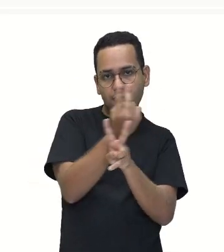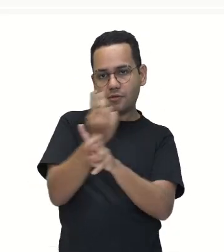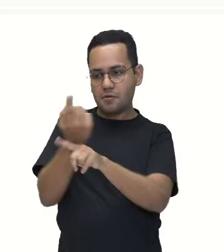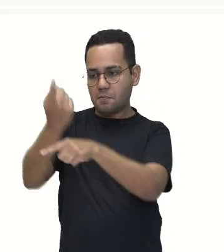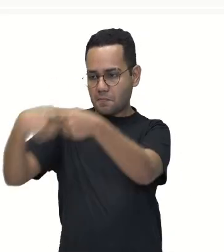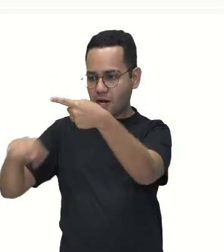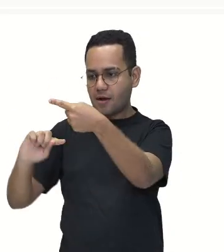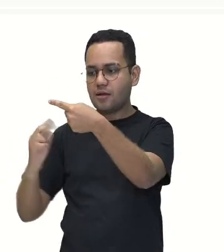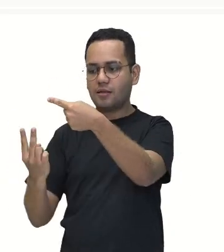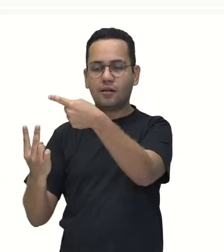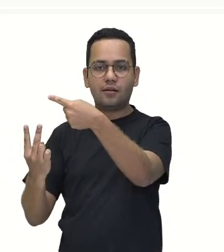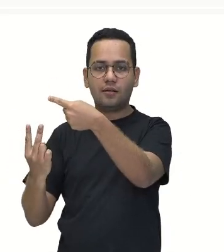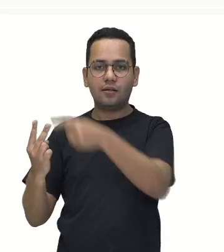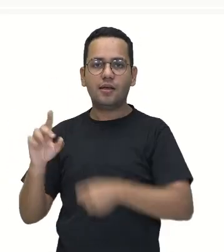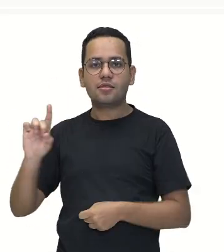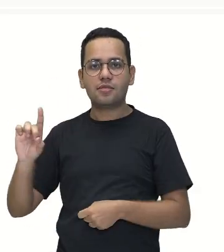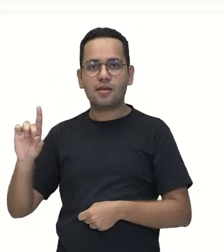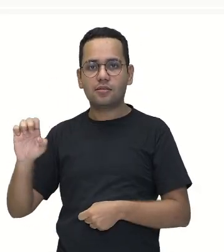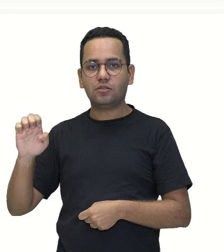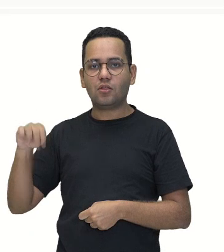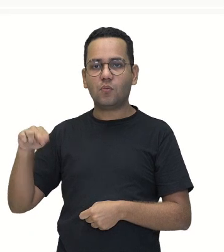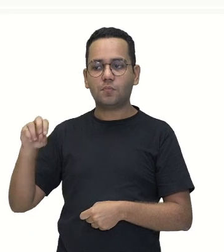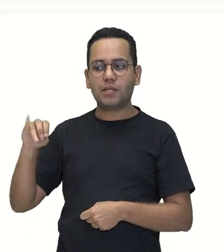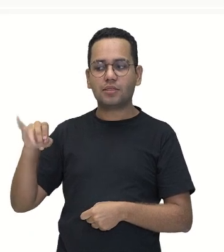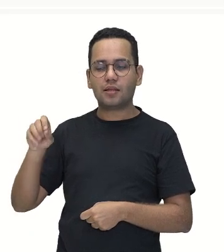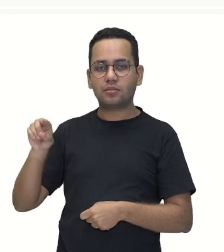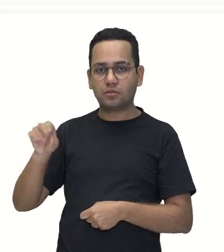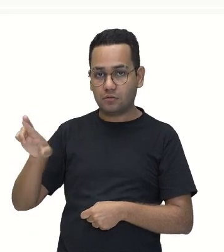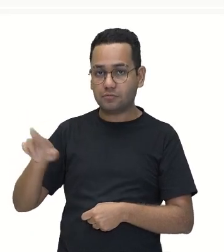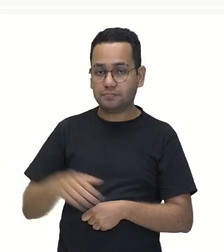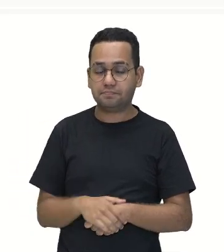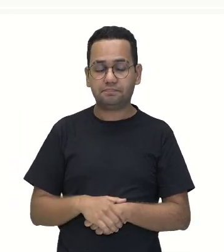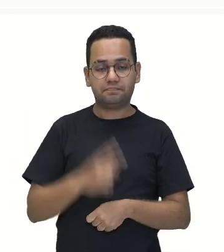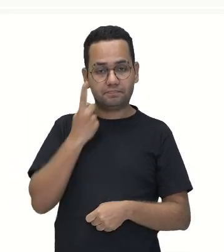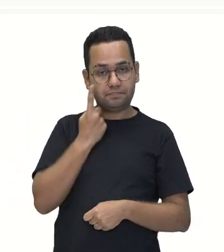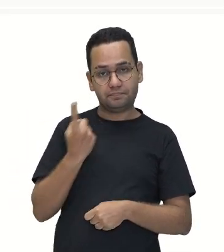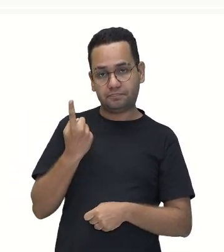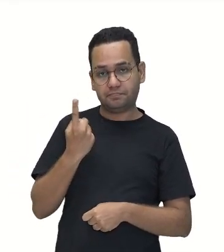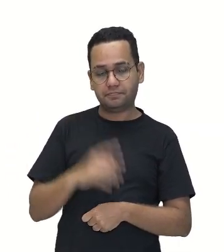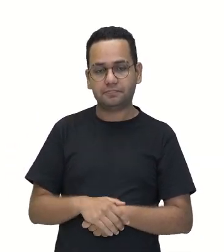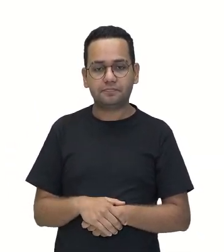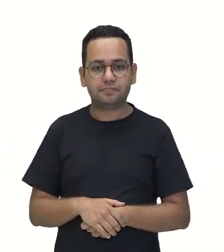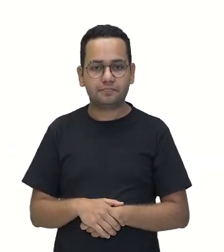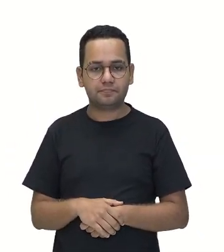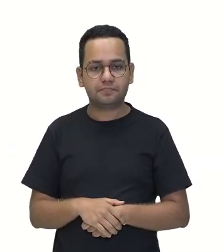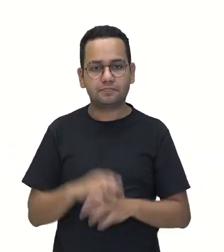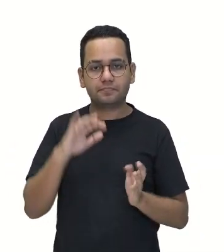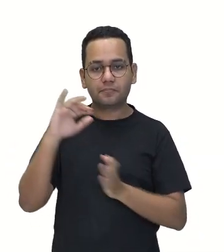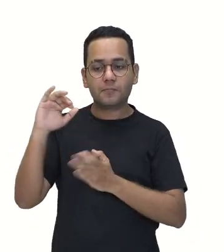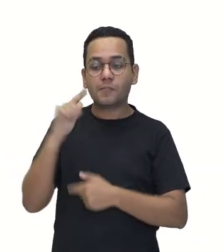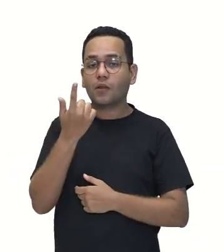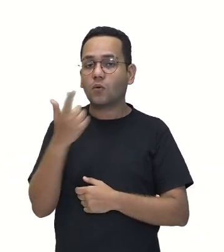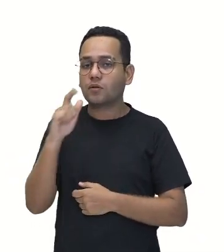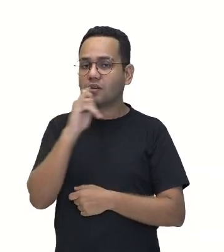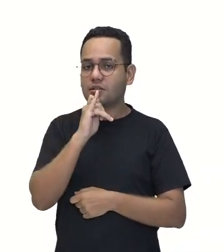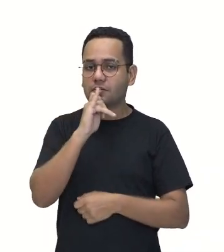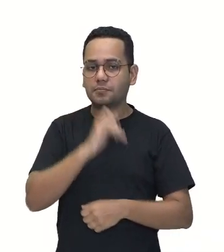denominador da minha fração então vai ficar 7 elev 1 so 2 olha outro outro exemplo